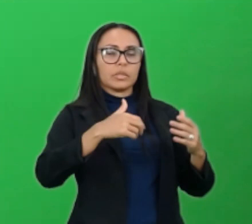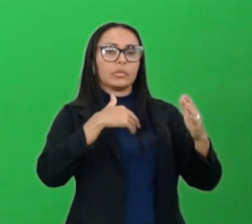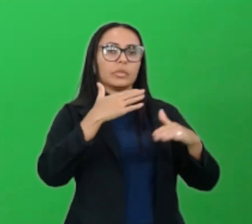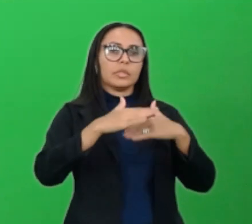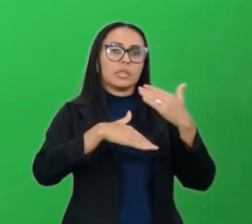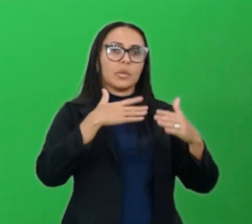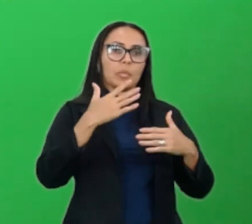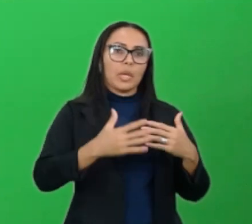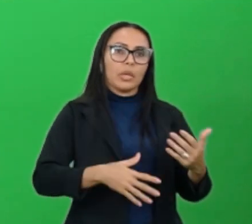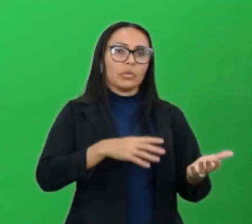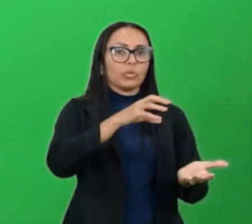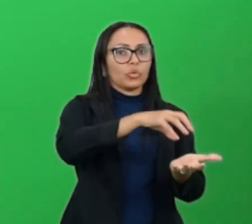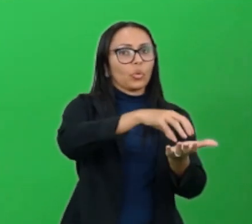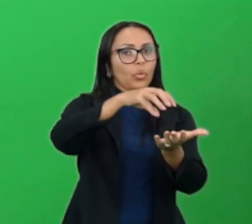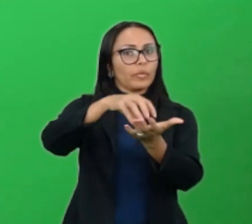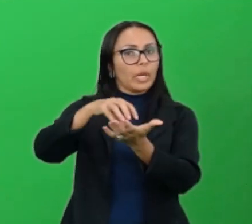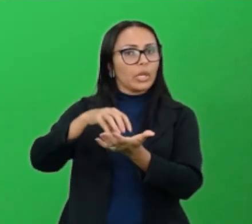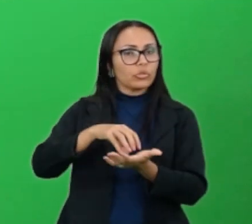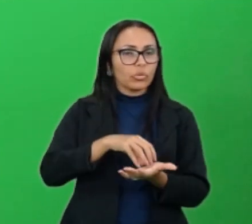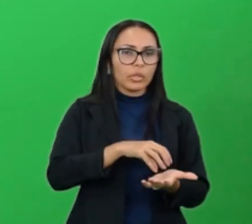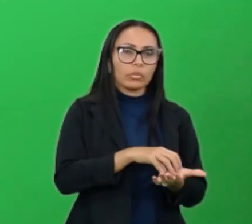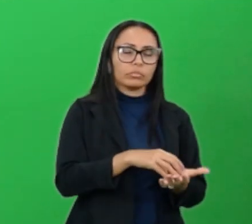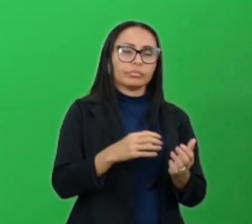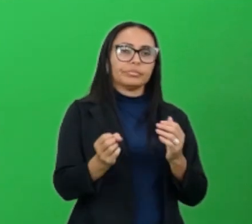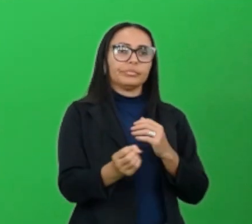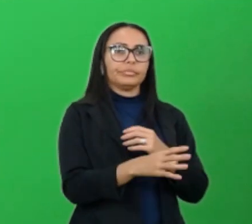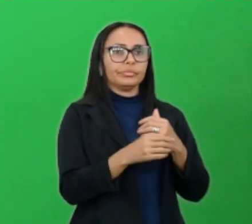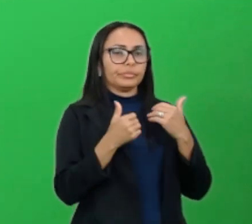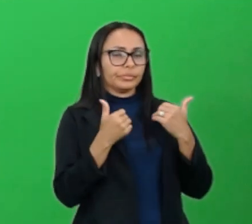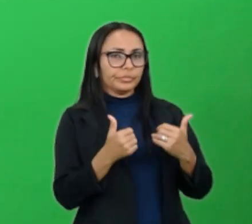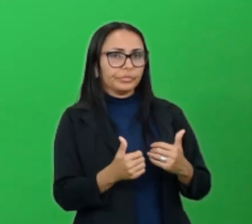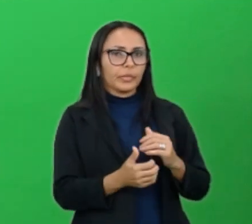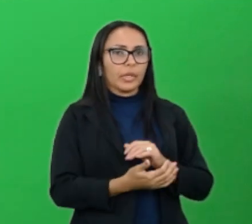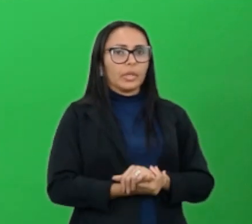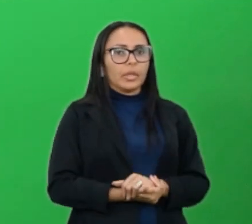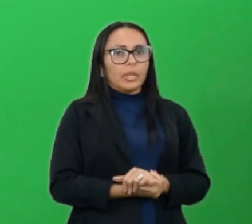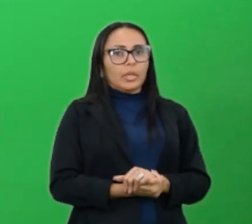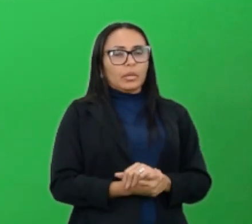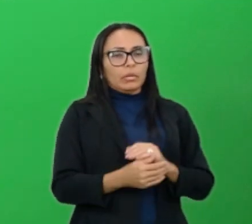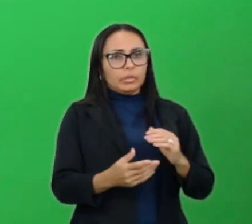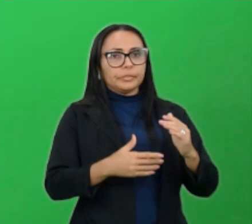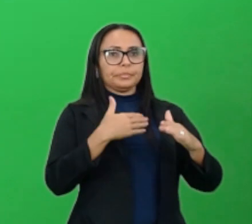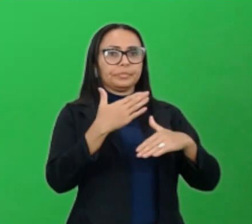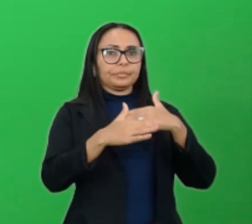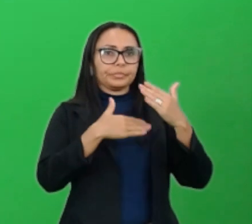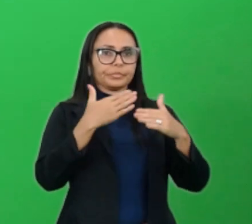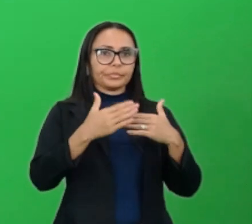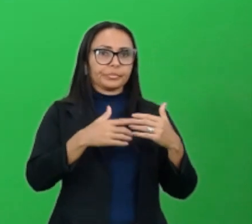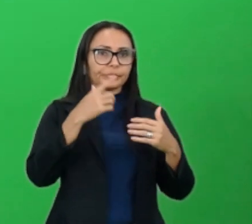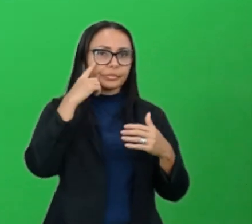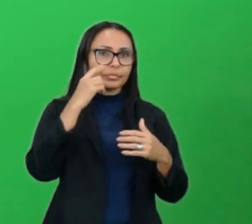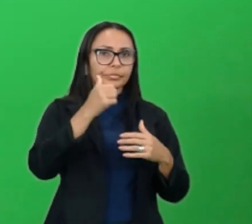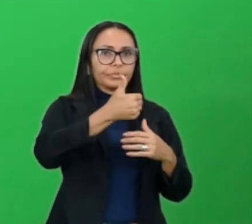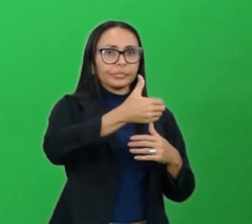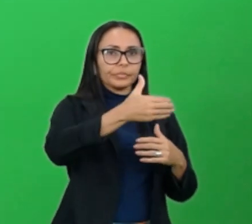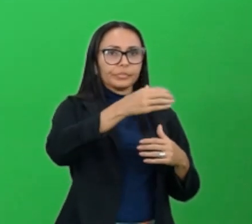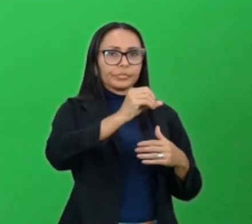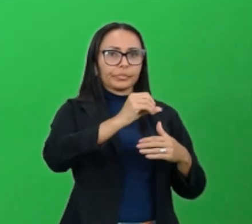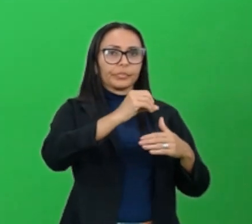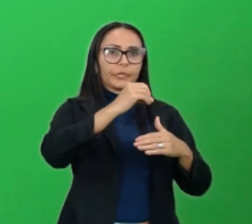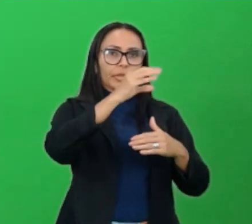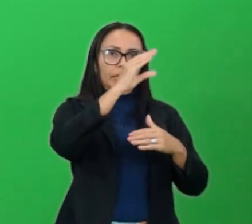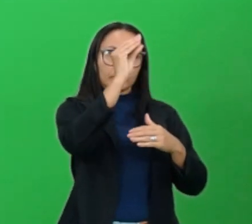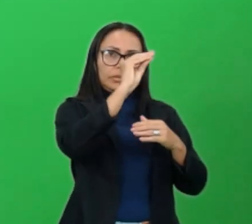de inovação. Tá? Então, para construir esse indicador, foram seguidos 10 passos sugeridos